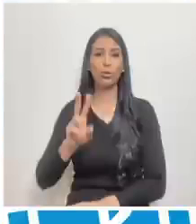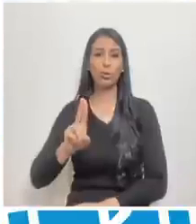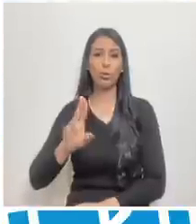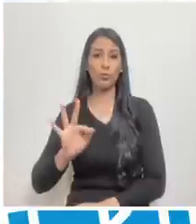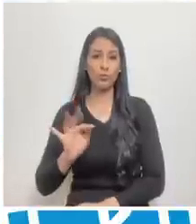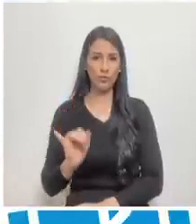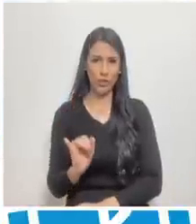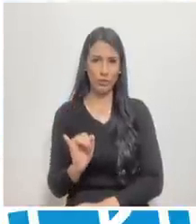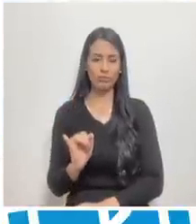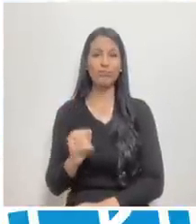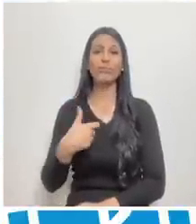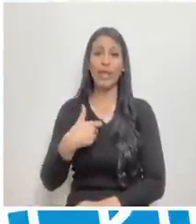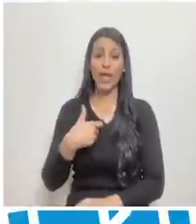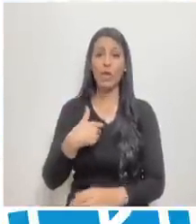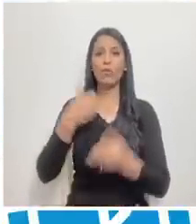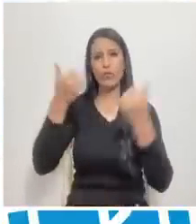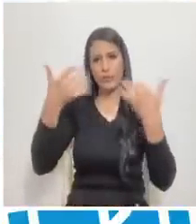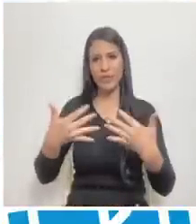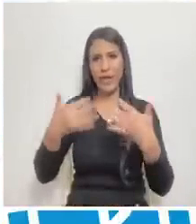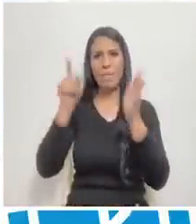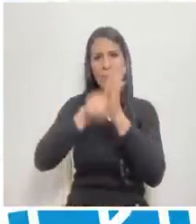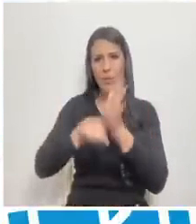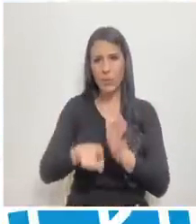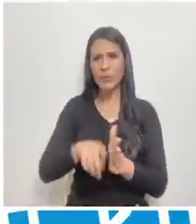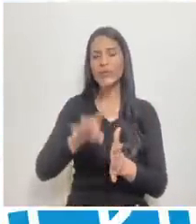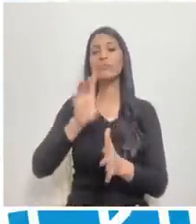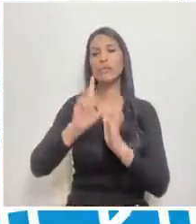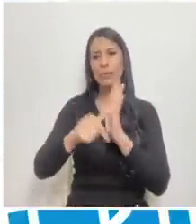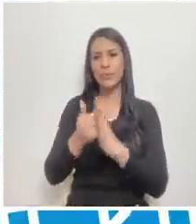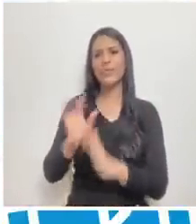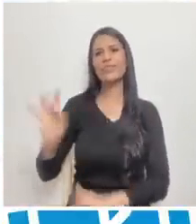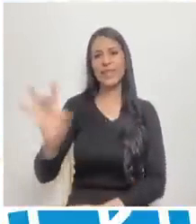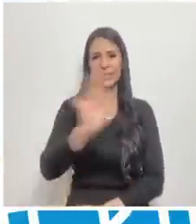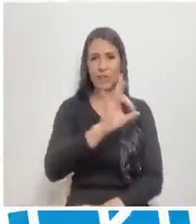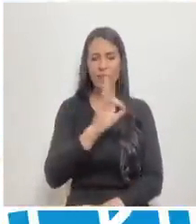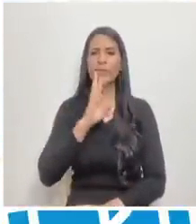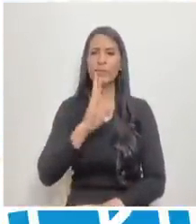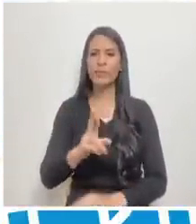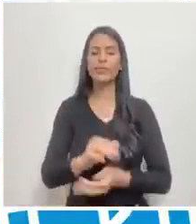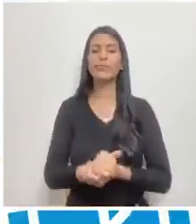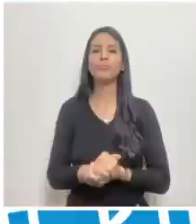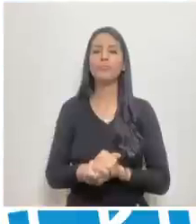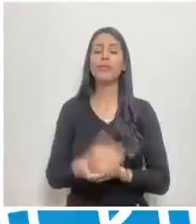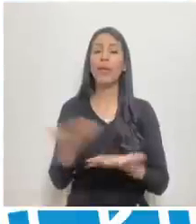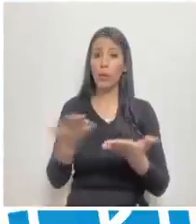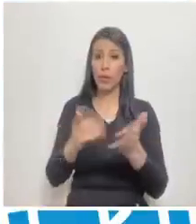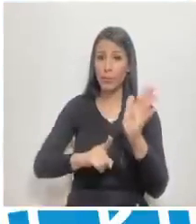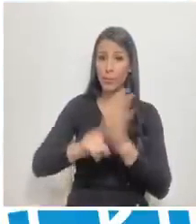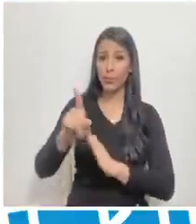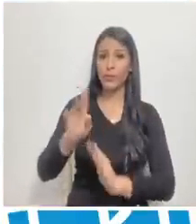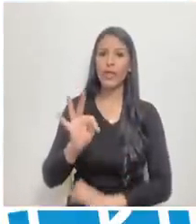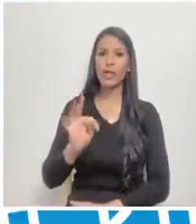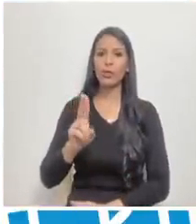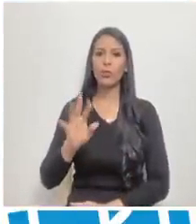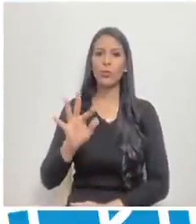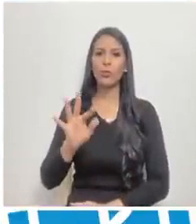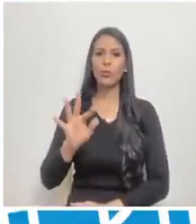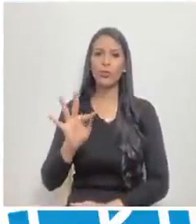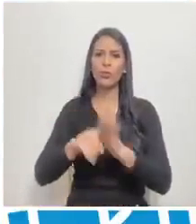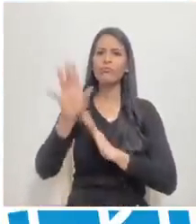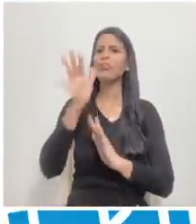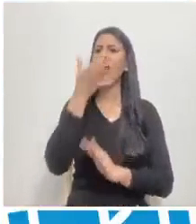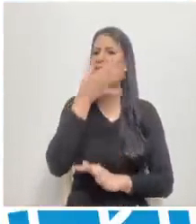para cada um de vocês para responder. Para o Tufi, é recomendável realizar o SAEB nesse